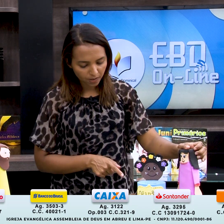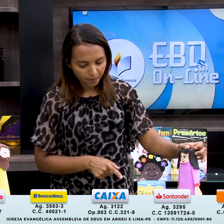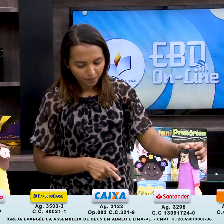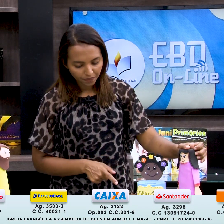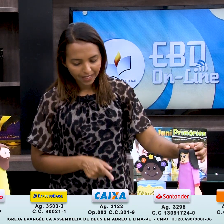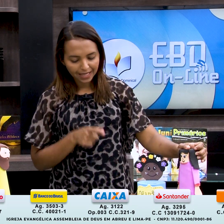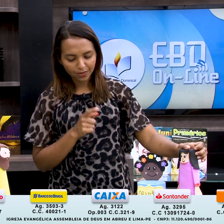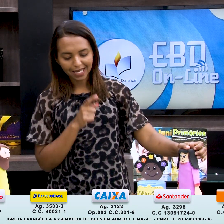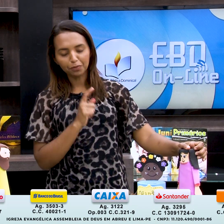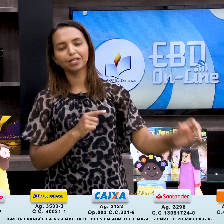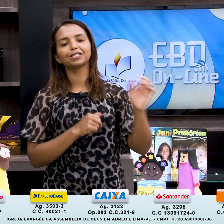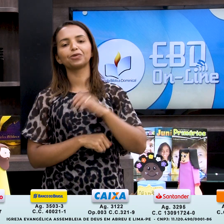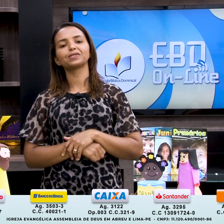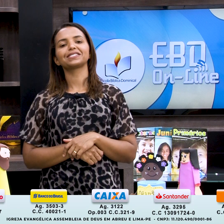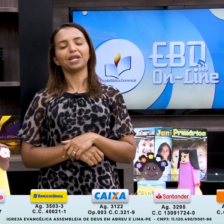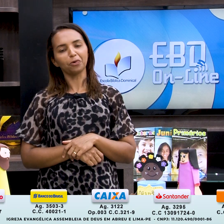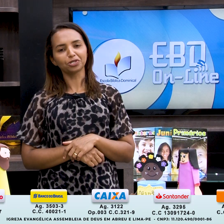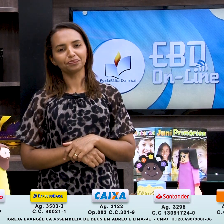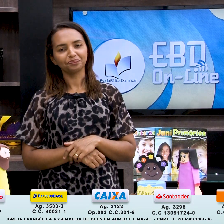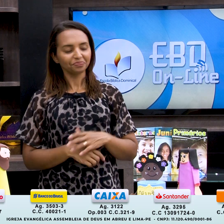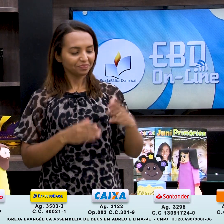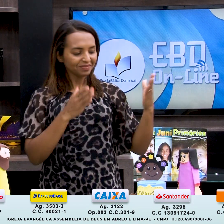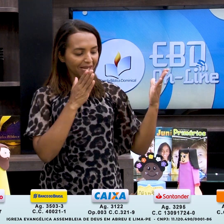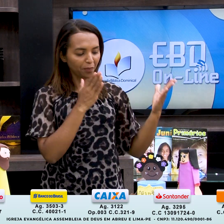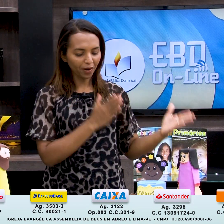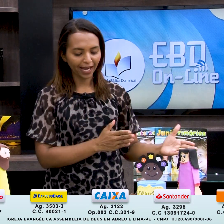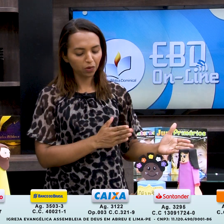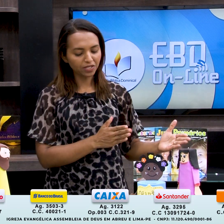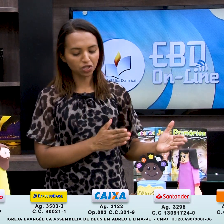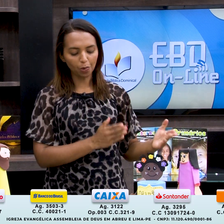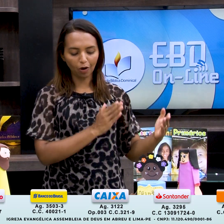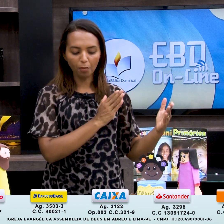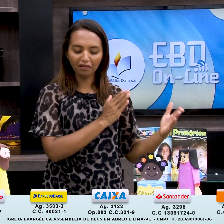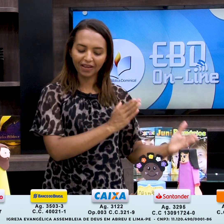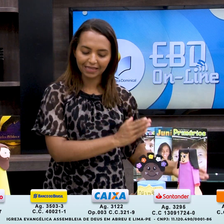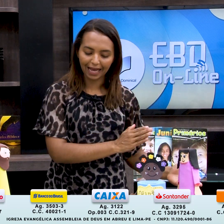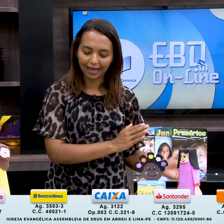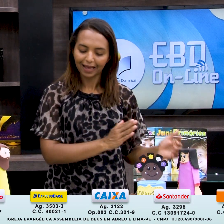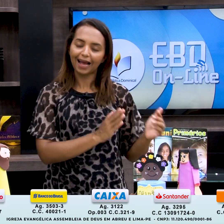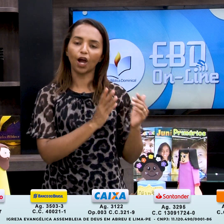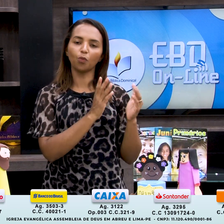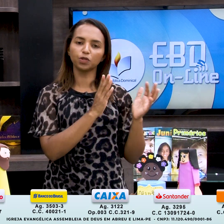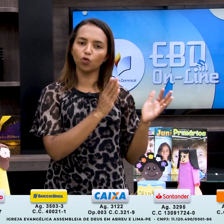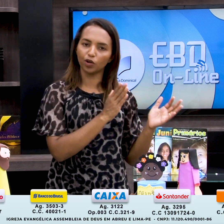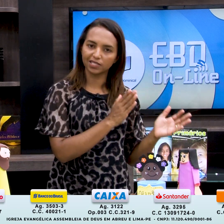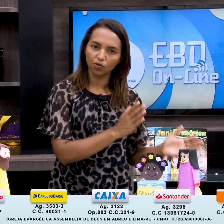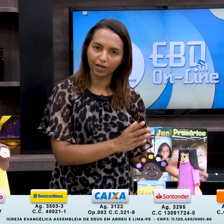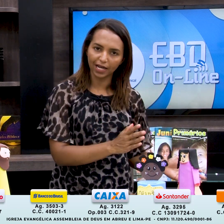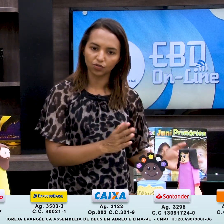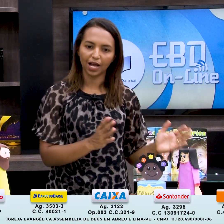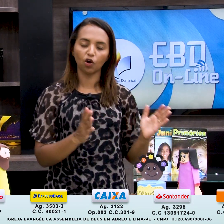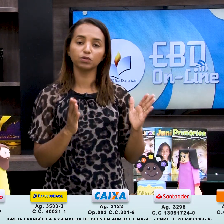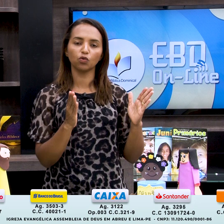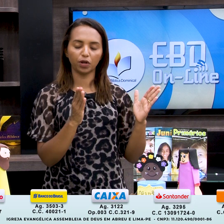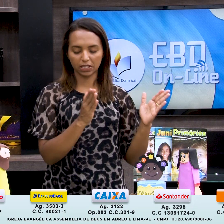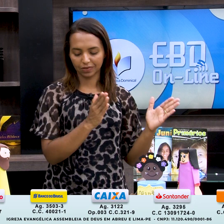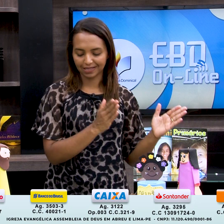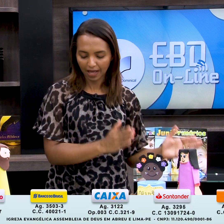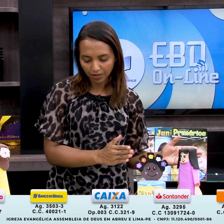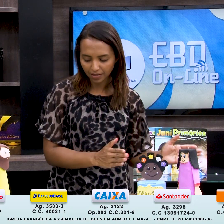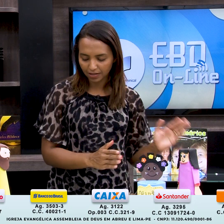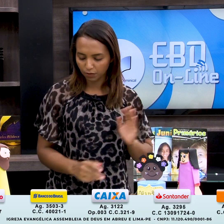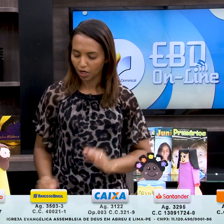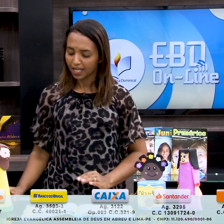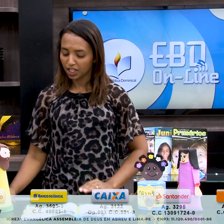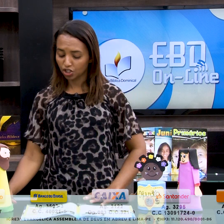moedinhas não sabe o tanto que nos ensina hoje porque ela nos ensinou a como ofertar a Como ter um coração grato a Como ter um coração